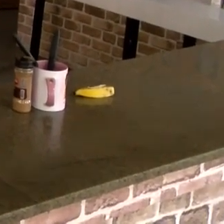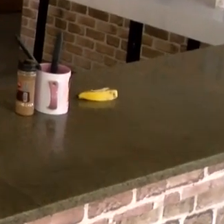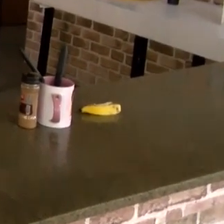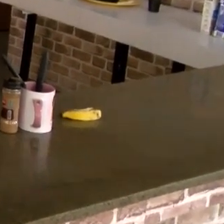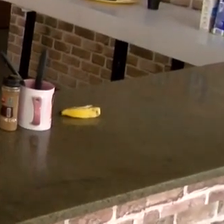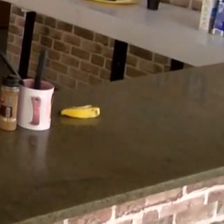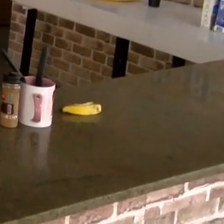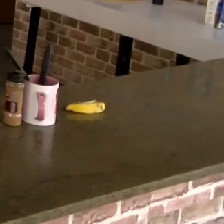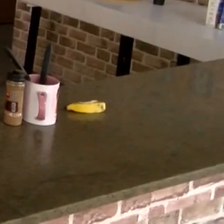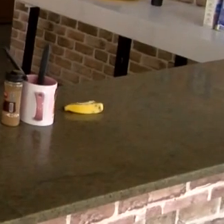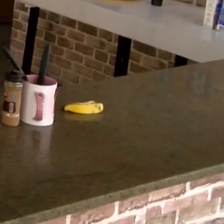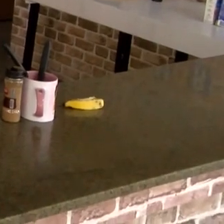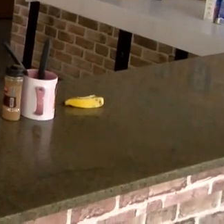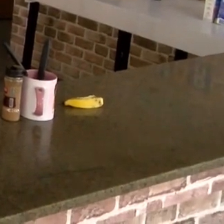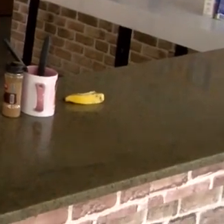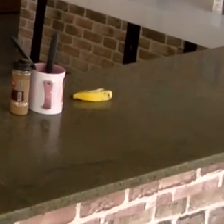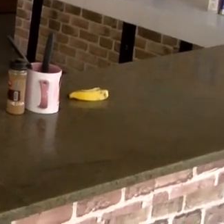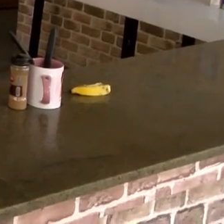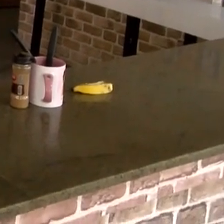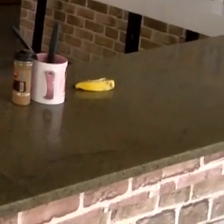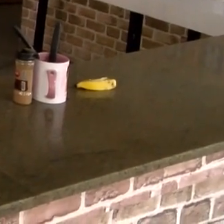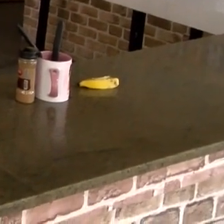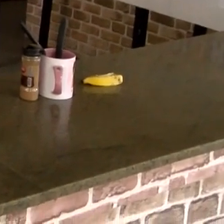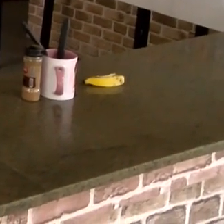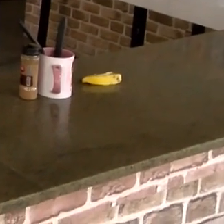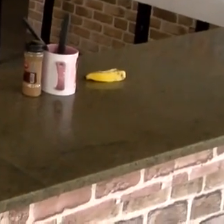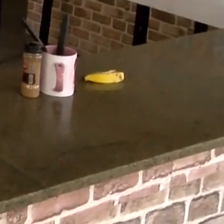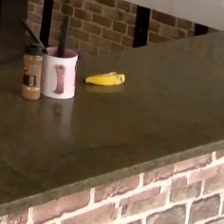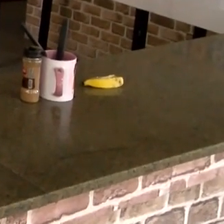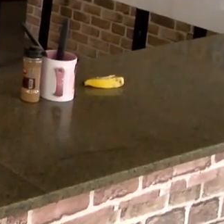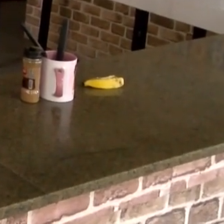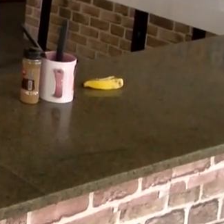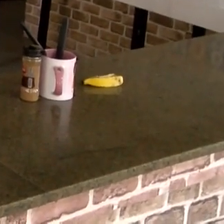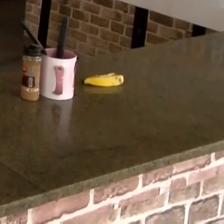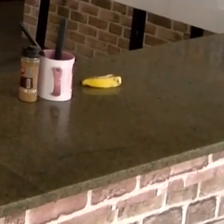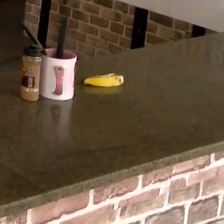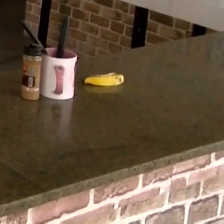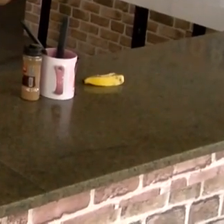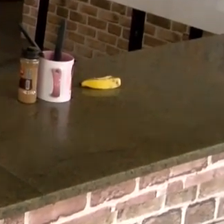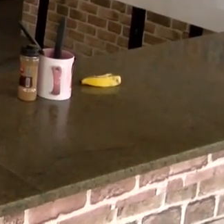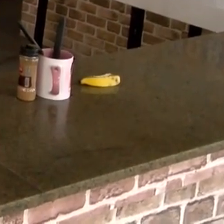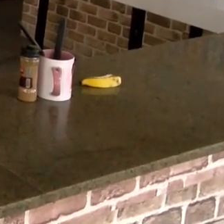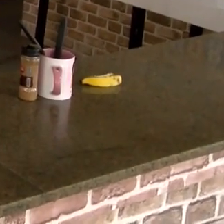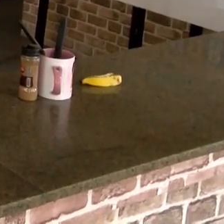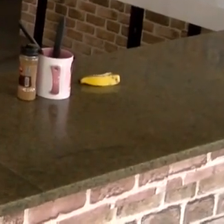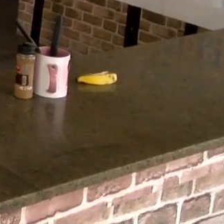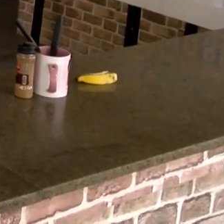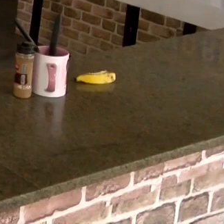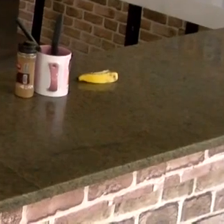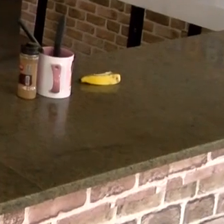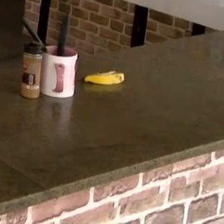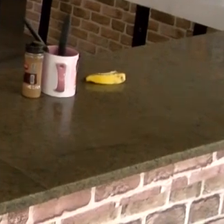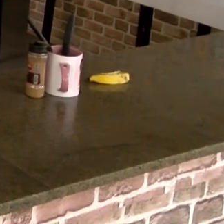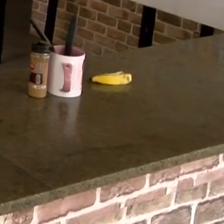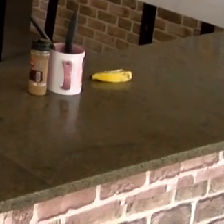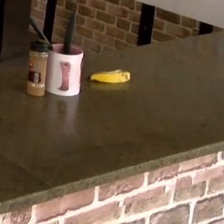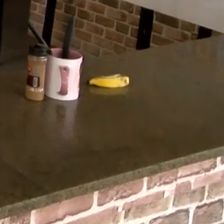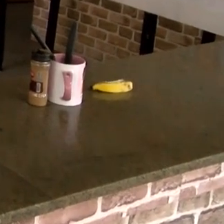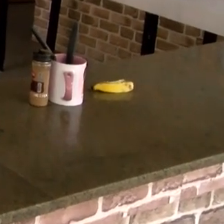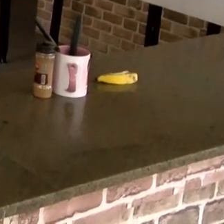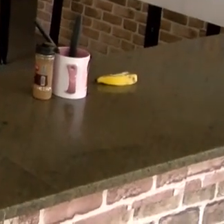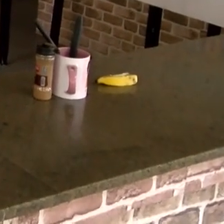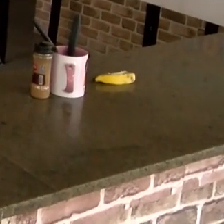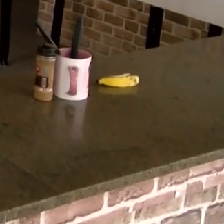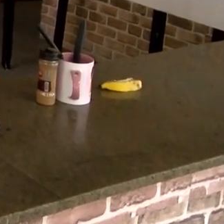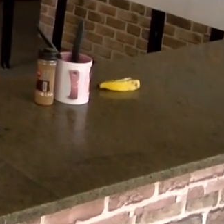é uma lista enorme. Agora vai um beijo bem legal, bem grandão para